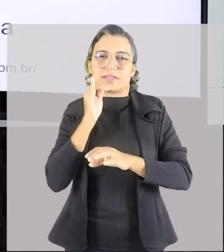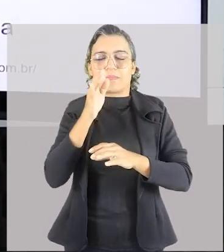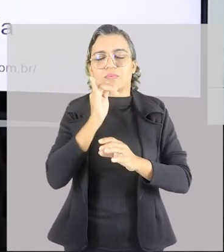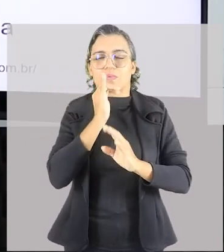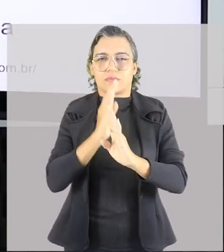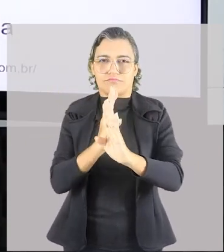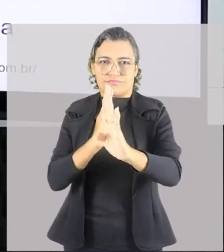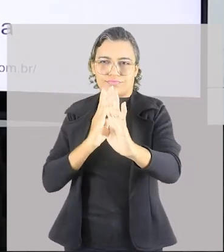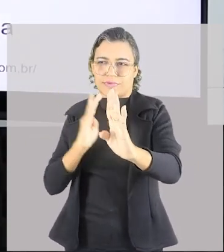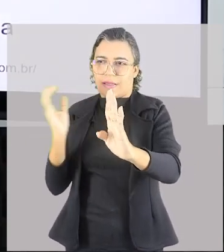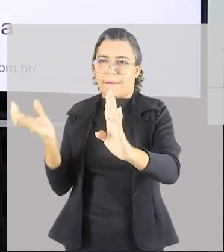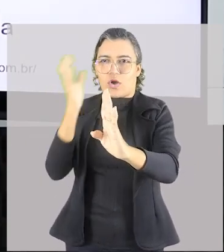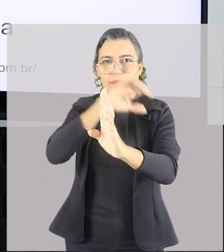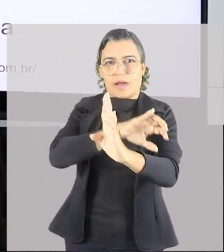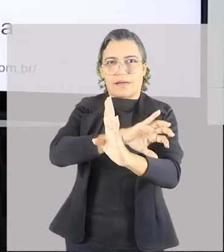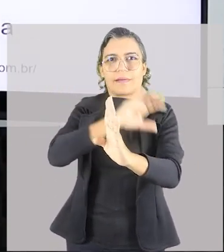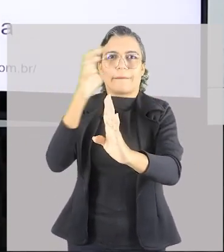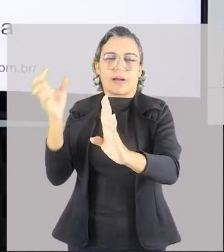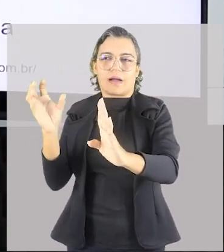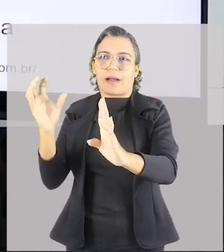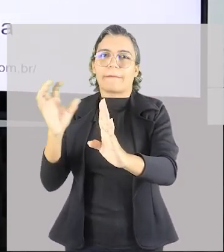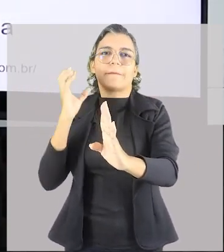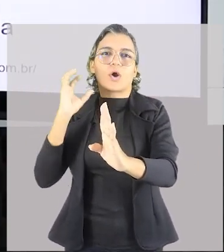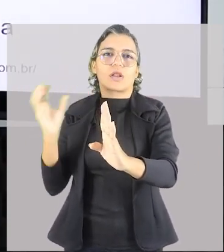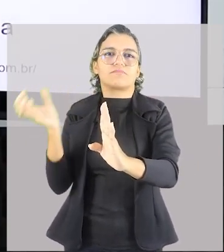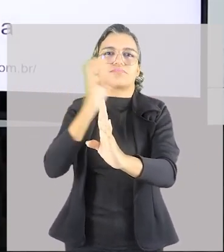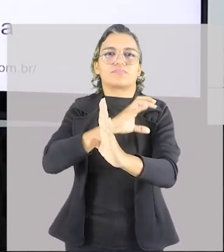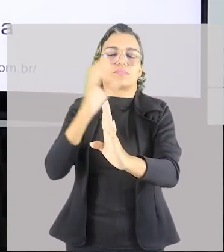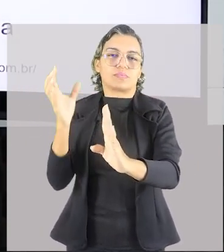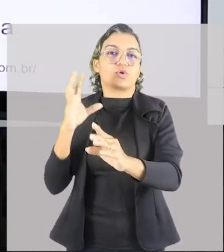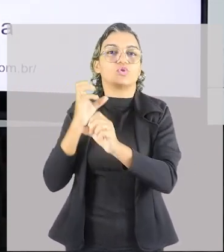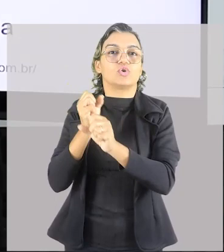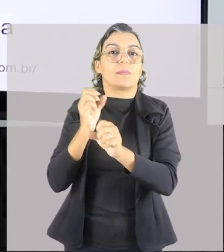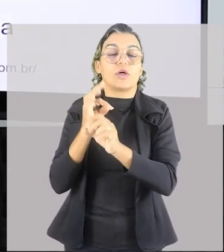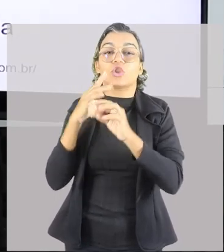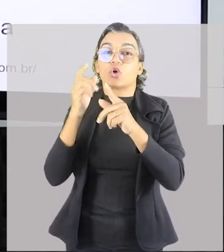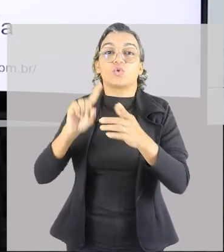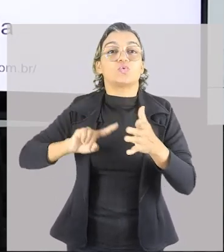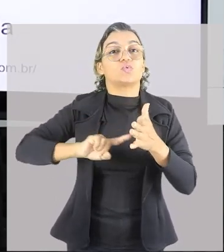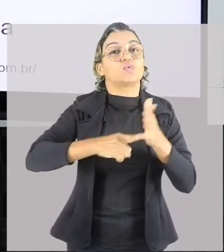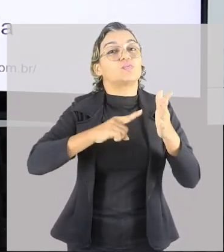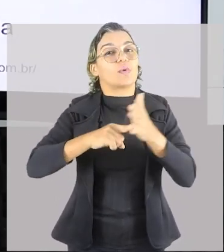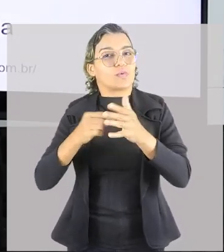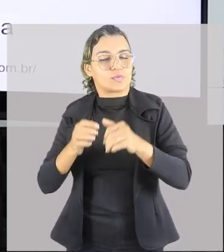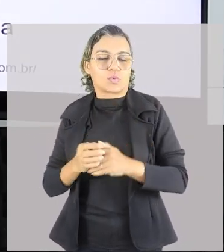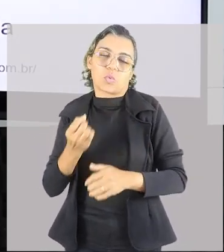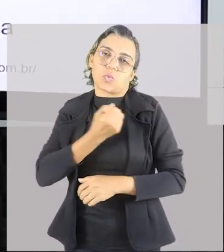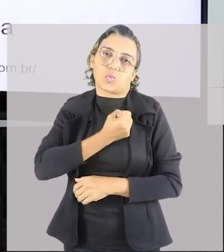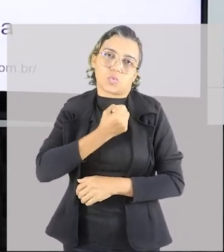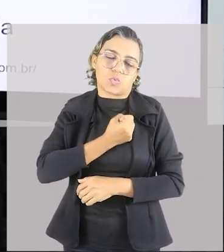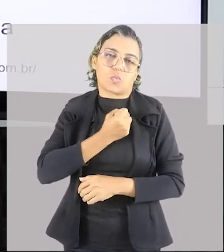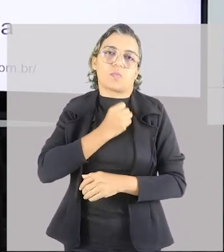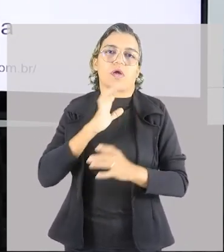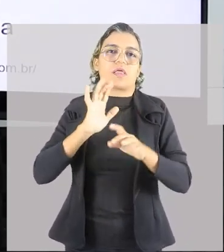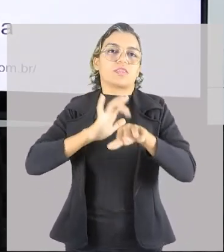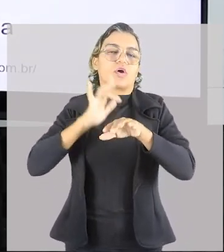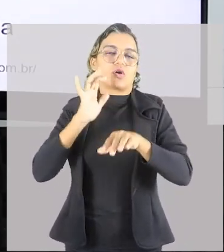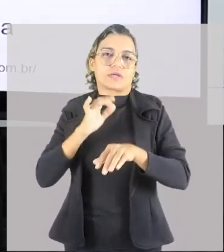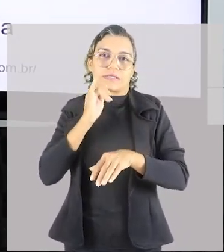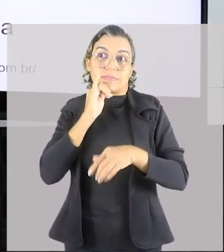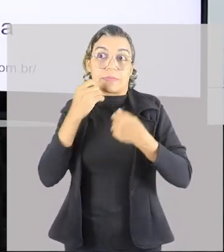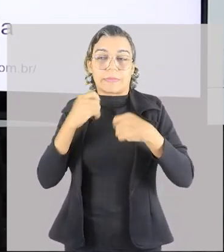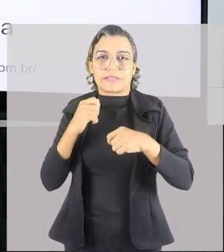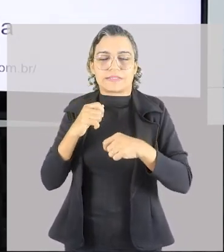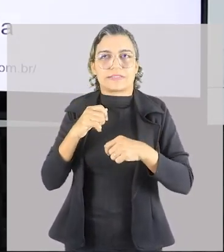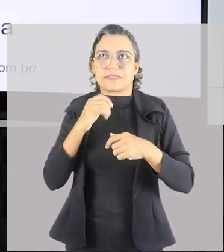para o outro da quadra, né? Com a bola e somando todos os números de toque sem deixar essa bola cair no